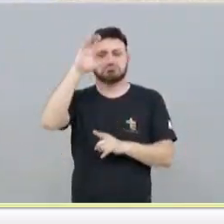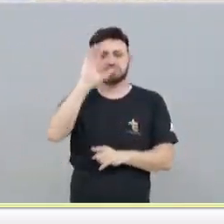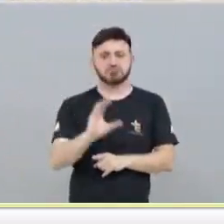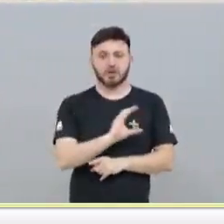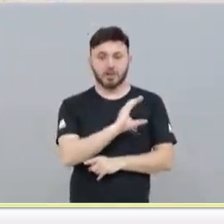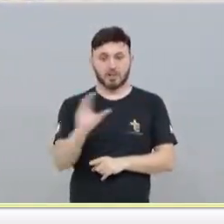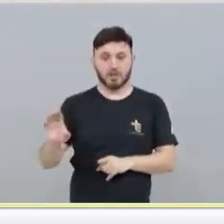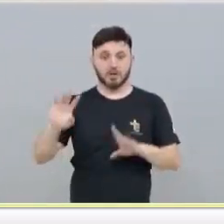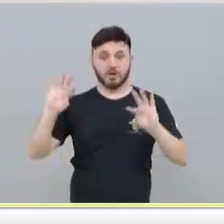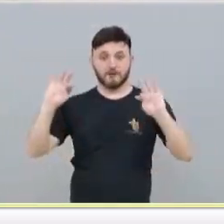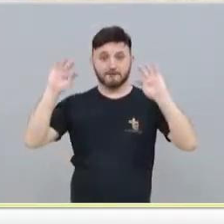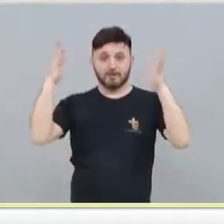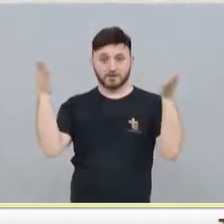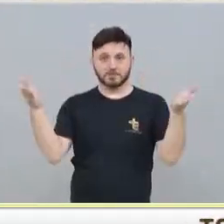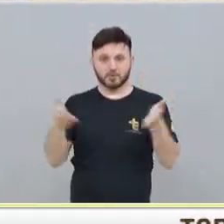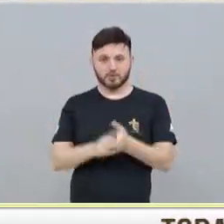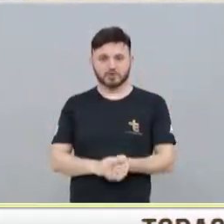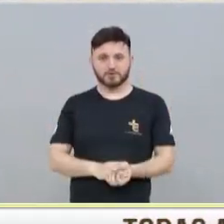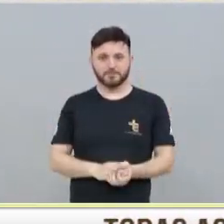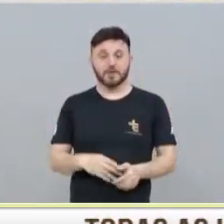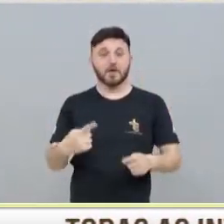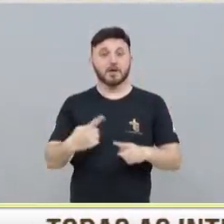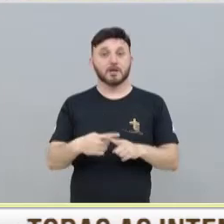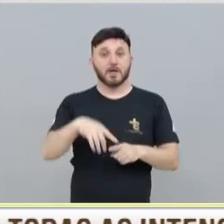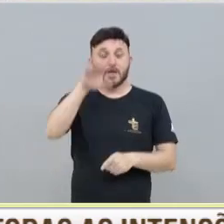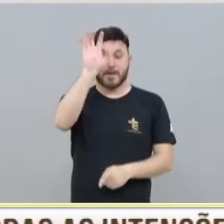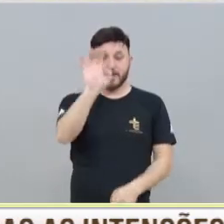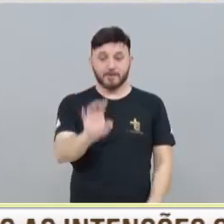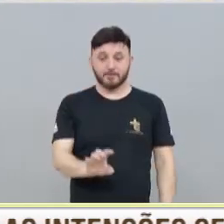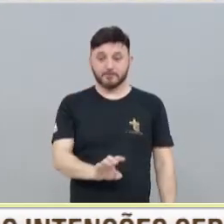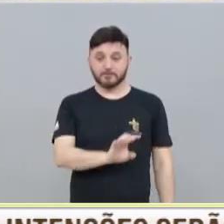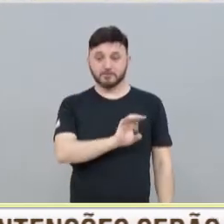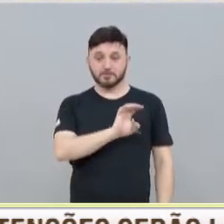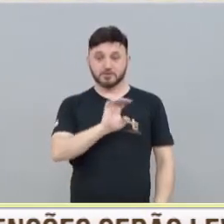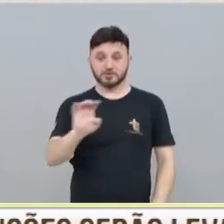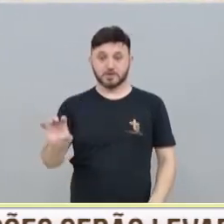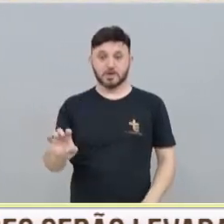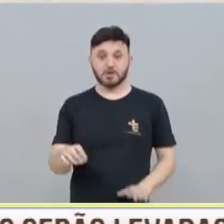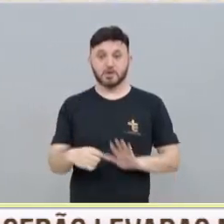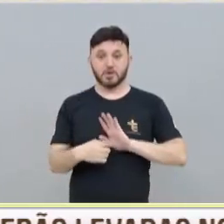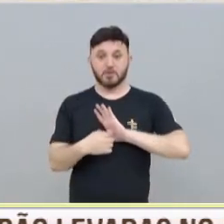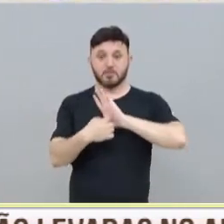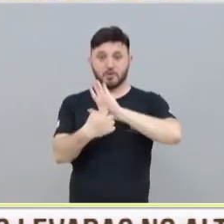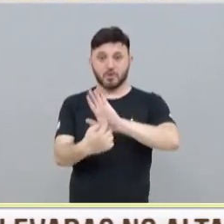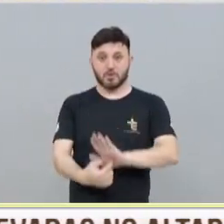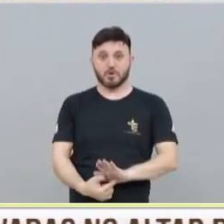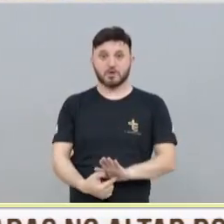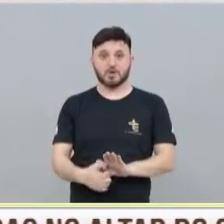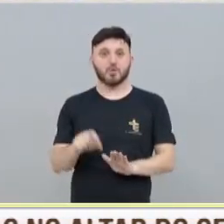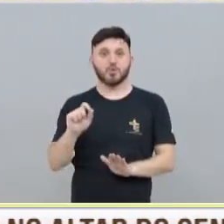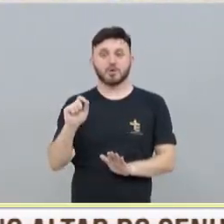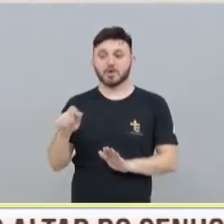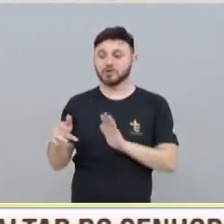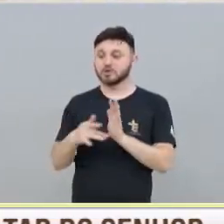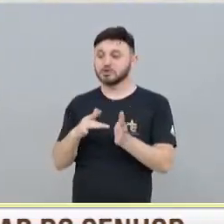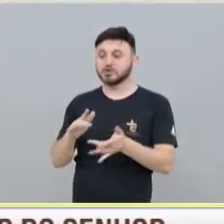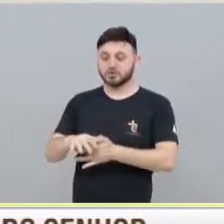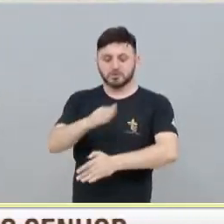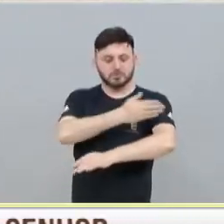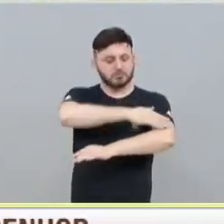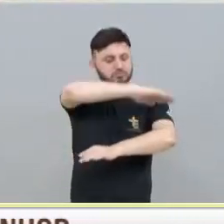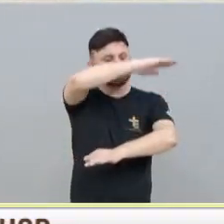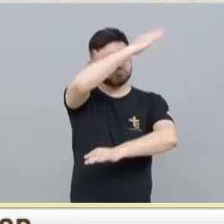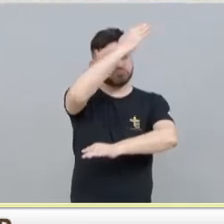o chamado discurso o evangelho das bem aventuranças termina